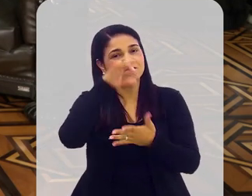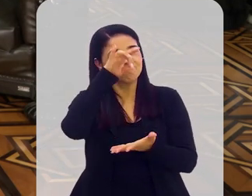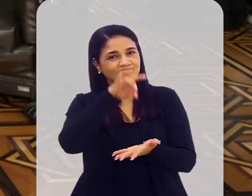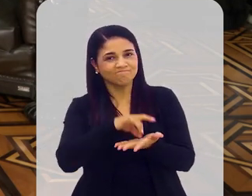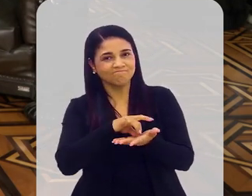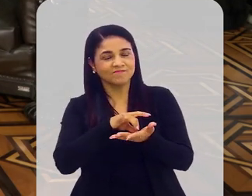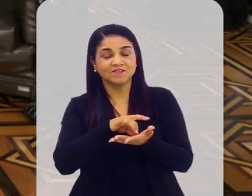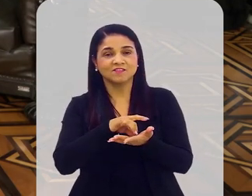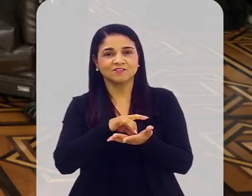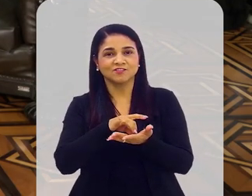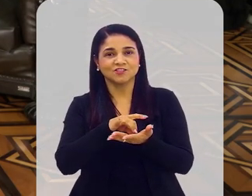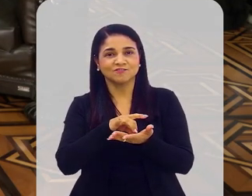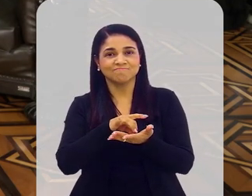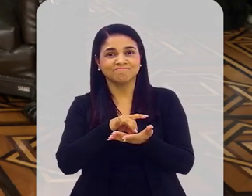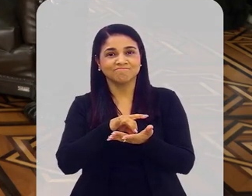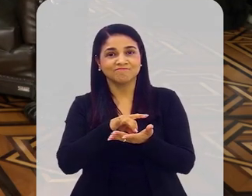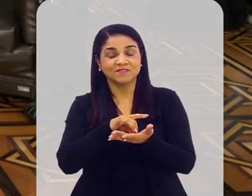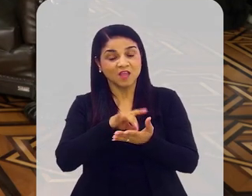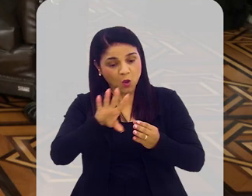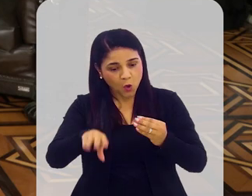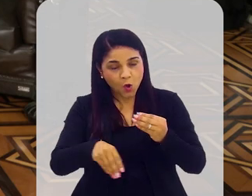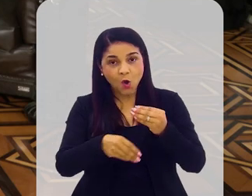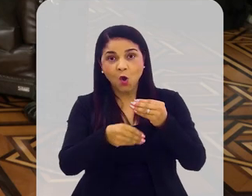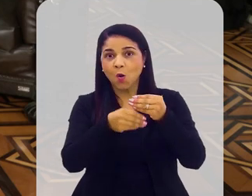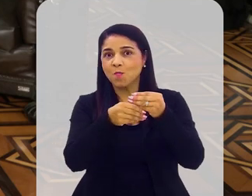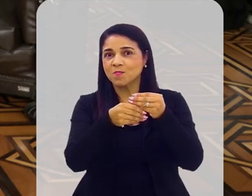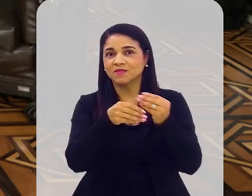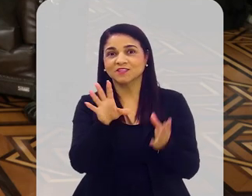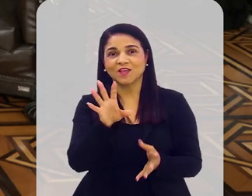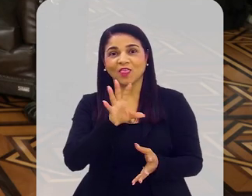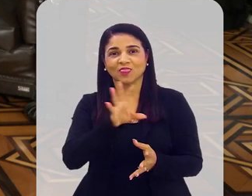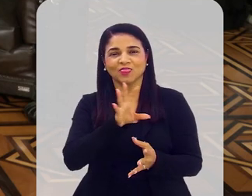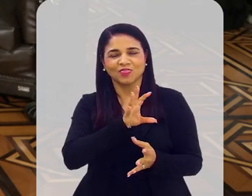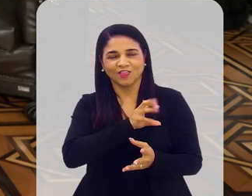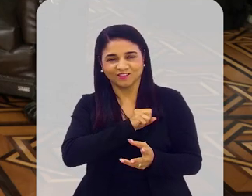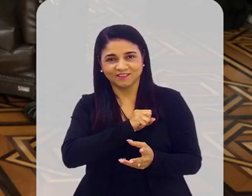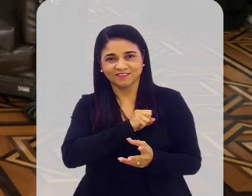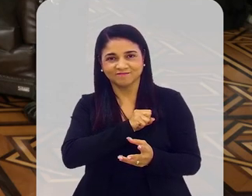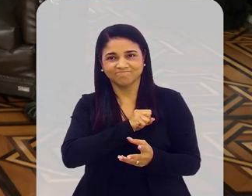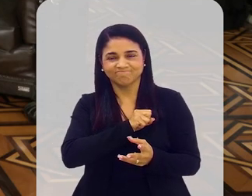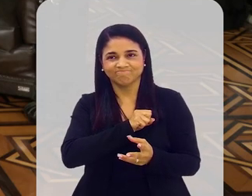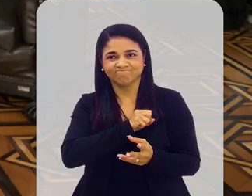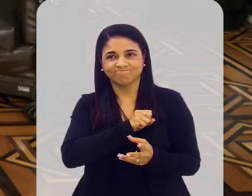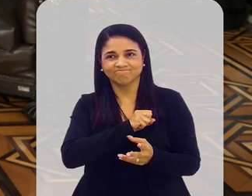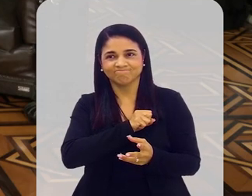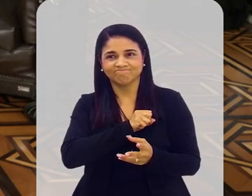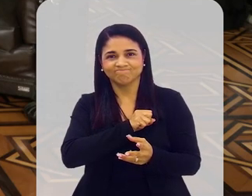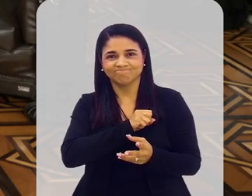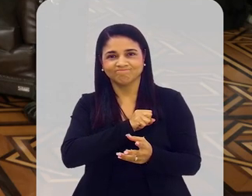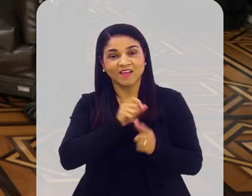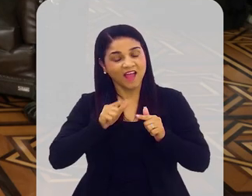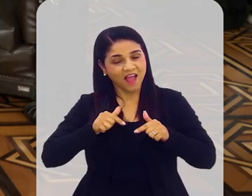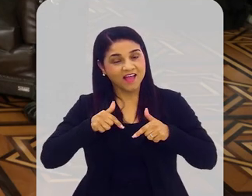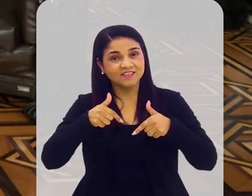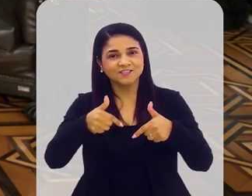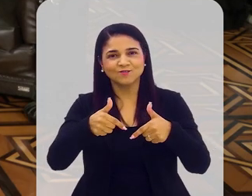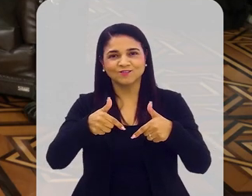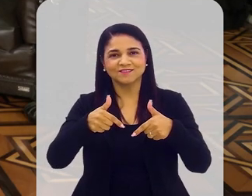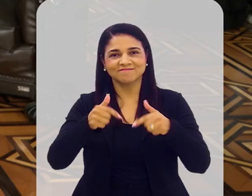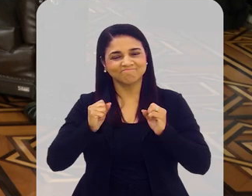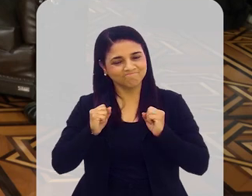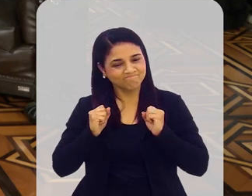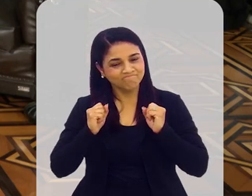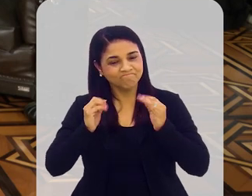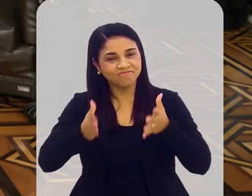é a verdadeira adoração. Ele é um adendo, ele é um complemento. Mas a verdadeira oração são as suas